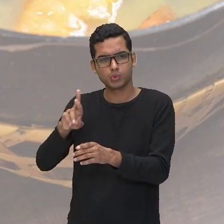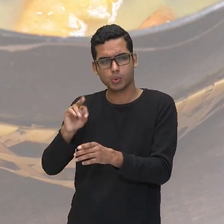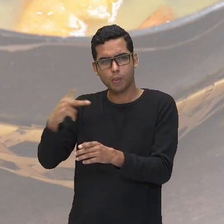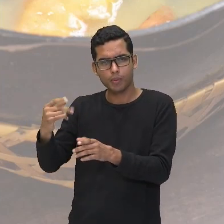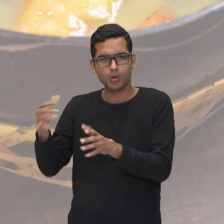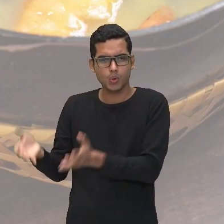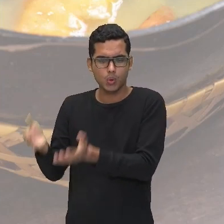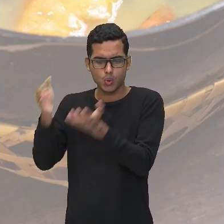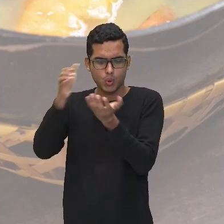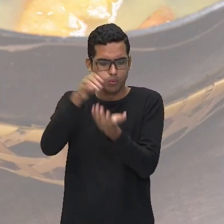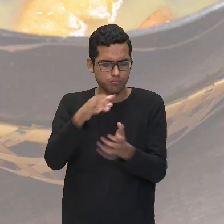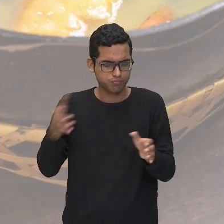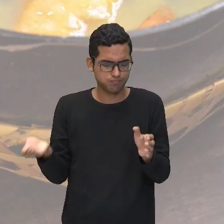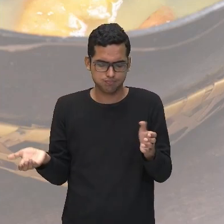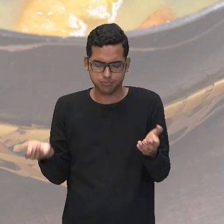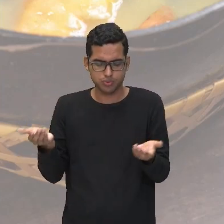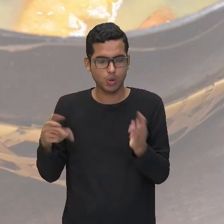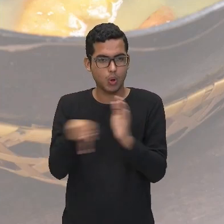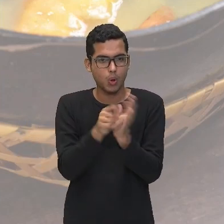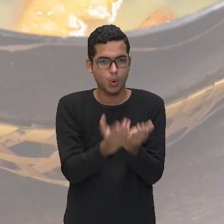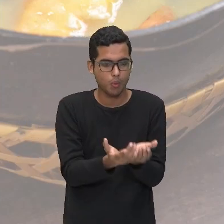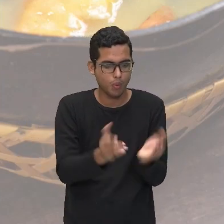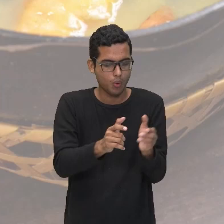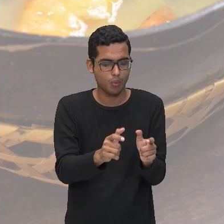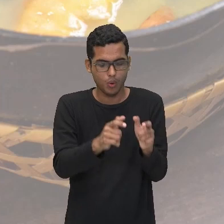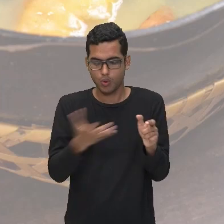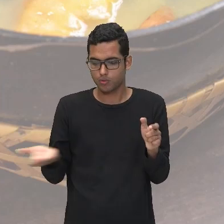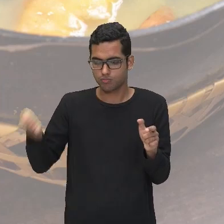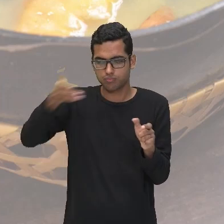3 cuias, bebe fogo de velório.